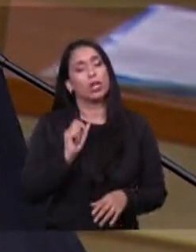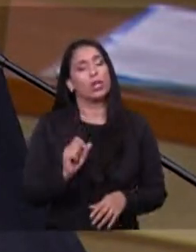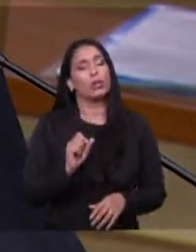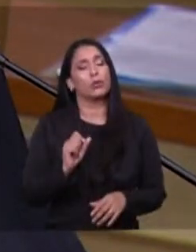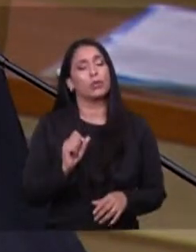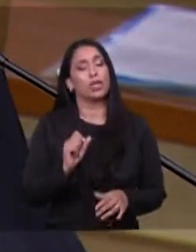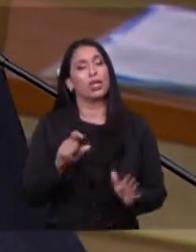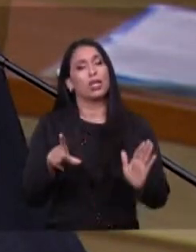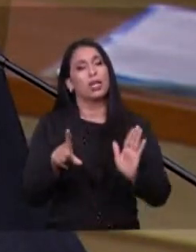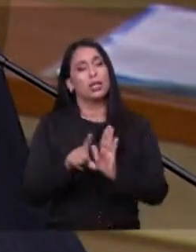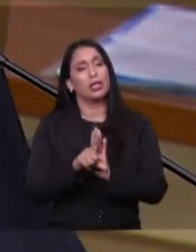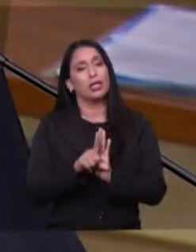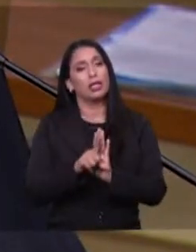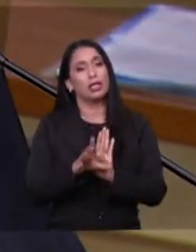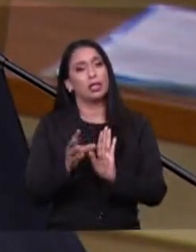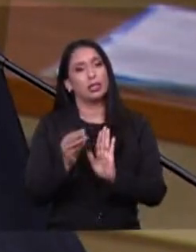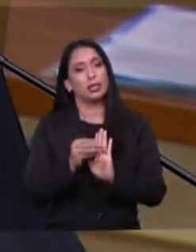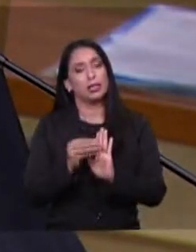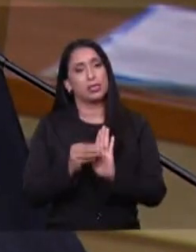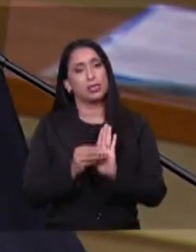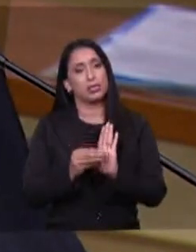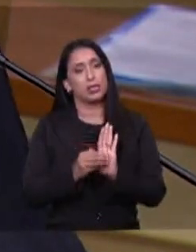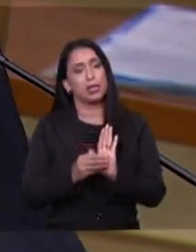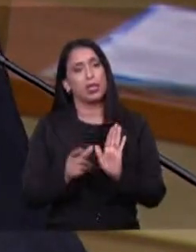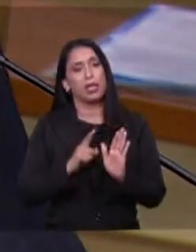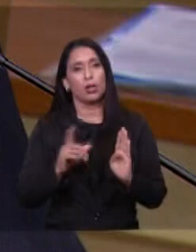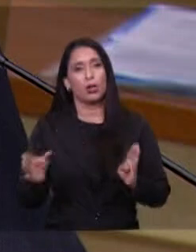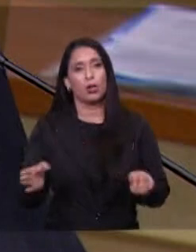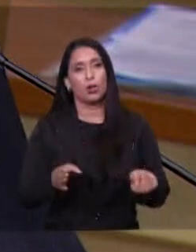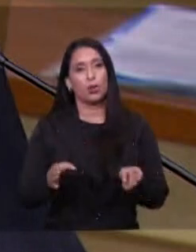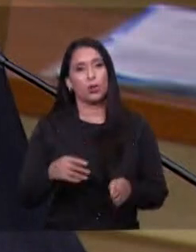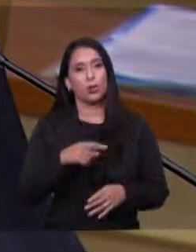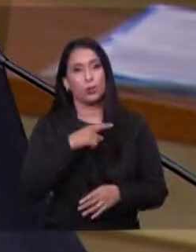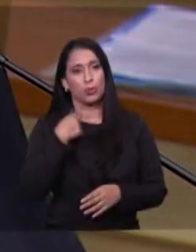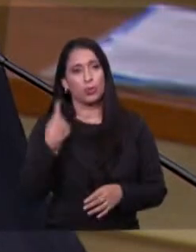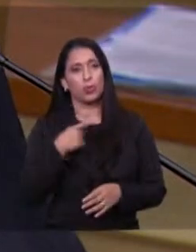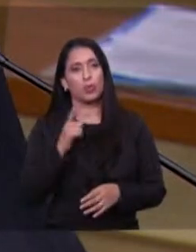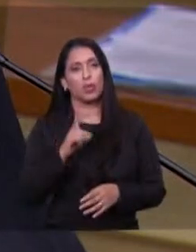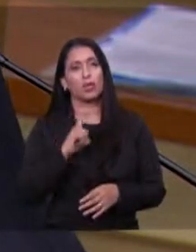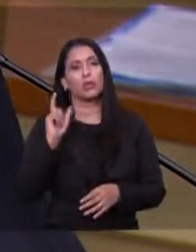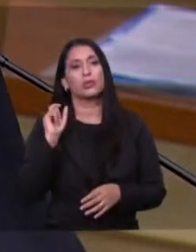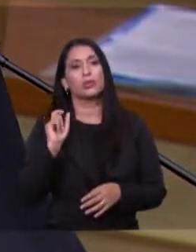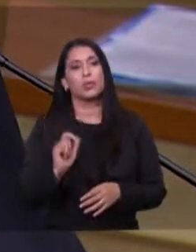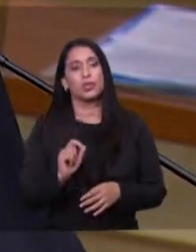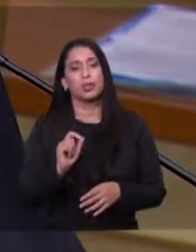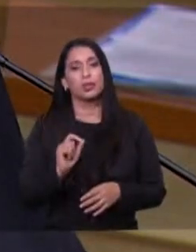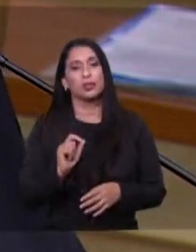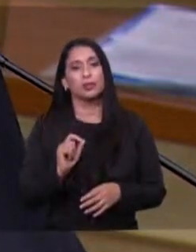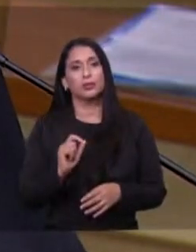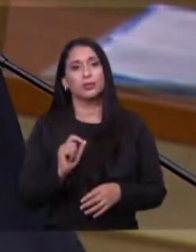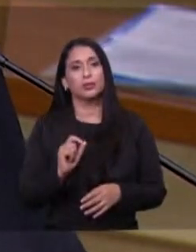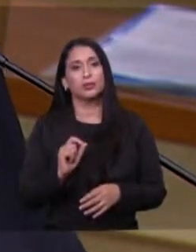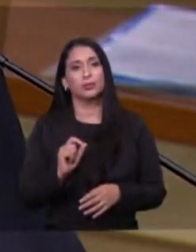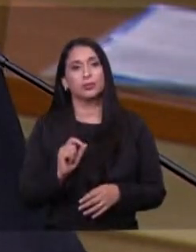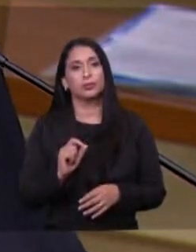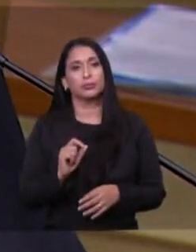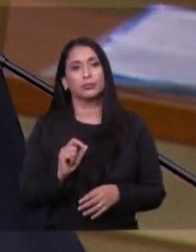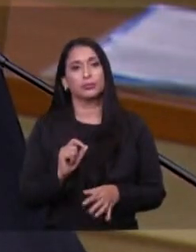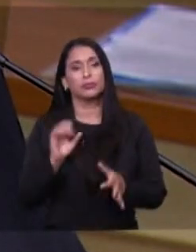própria edição da legislação impugnada. Assim, o prazo, embora abstratamente razoável,